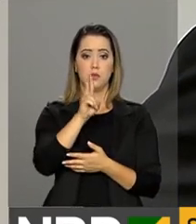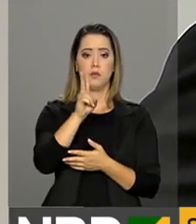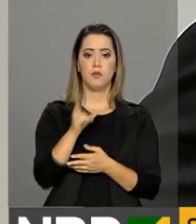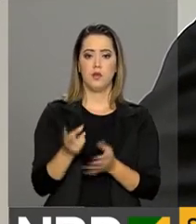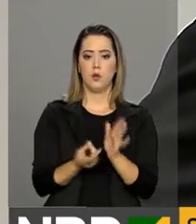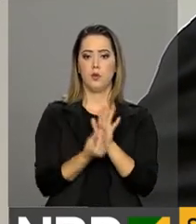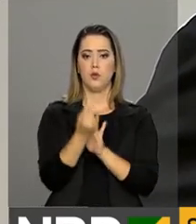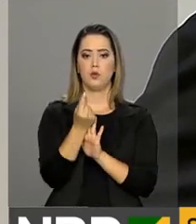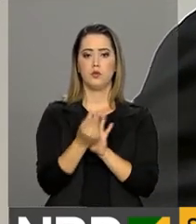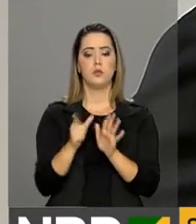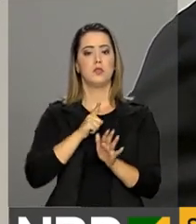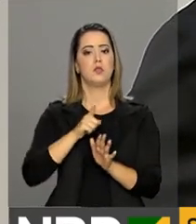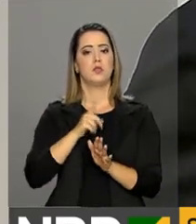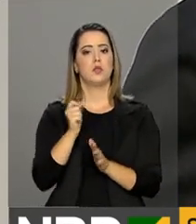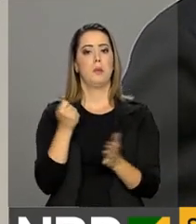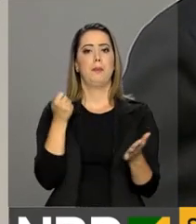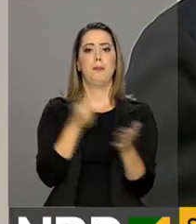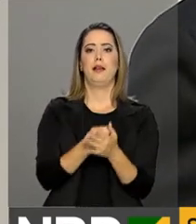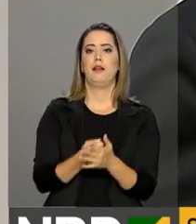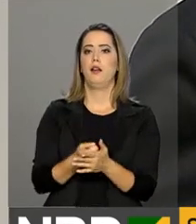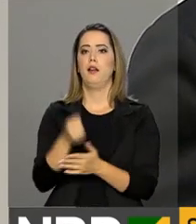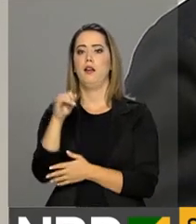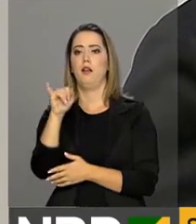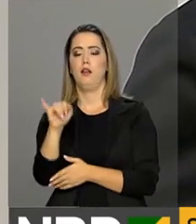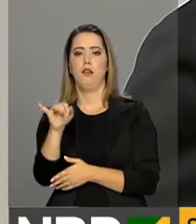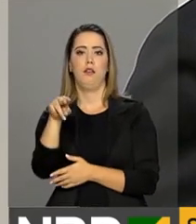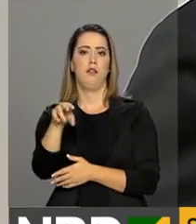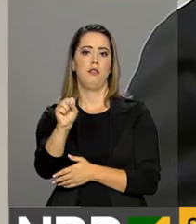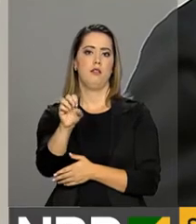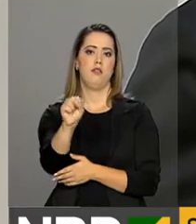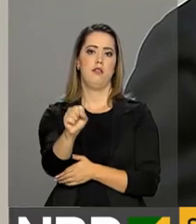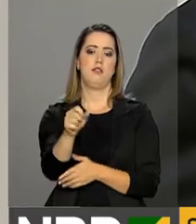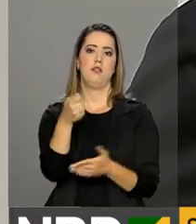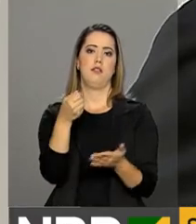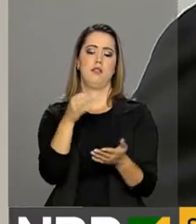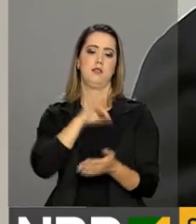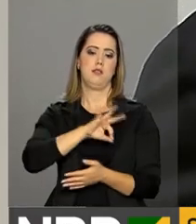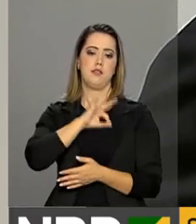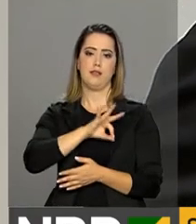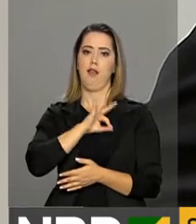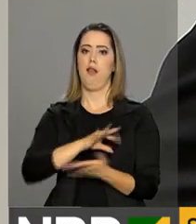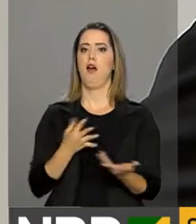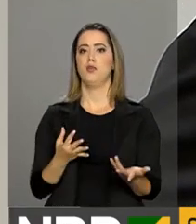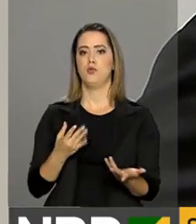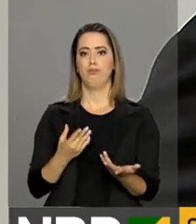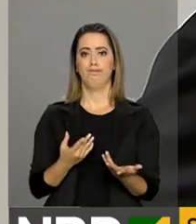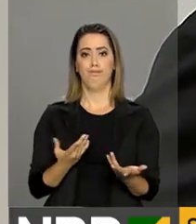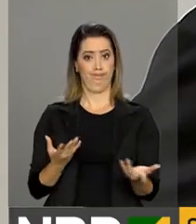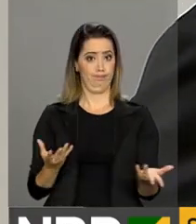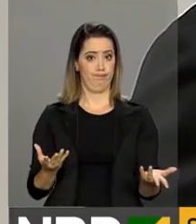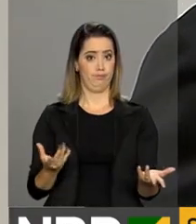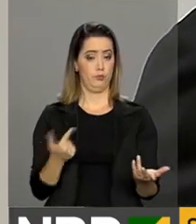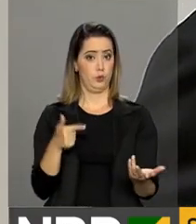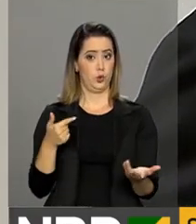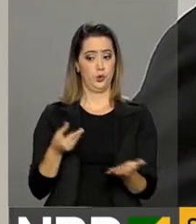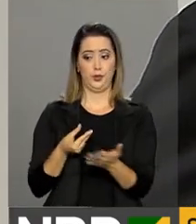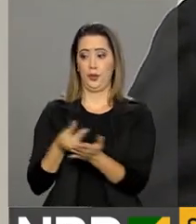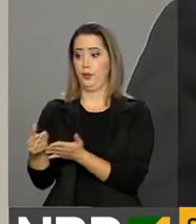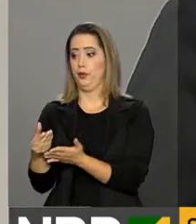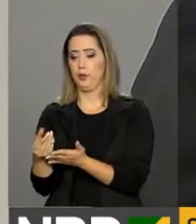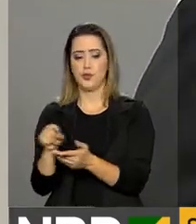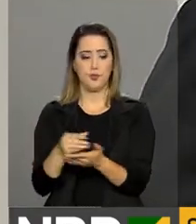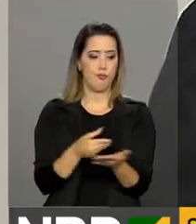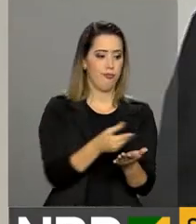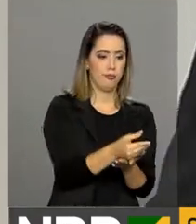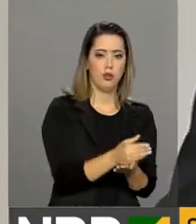só vai existir para pagar o investimento de servidor e previdência social você não vai ter investimentos e não vai ter